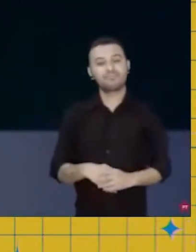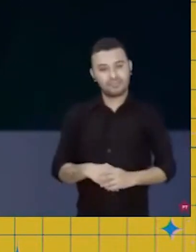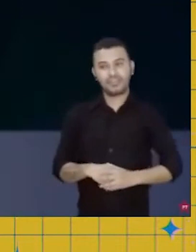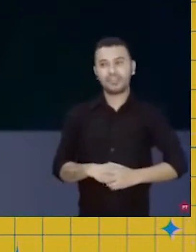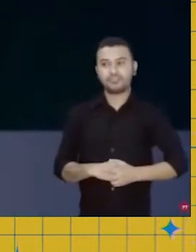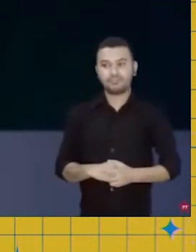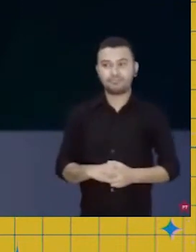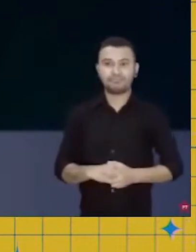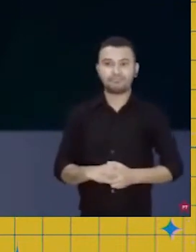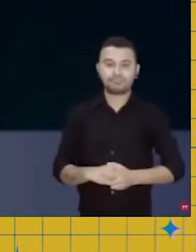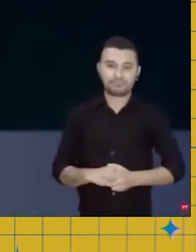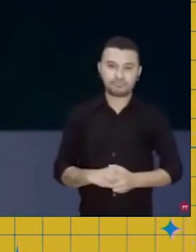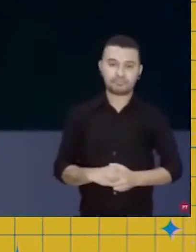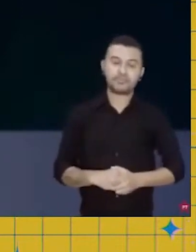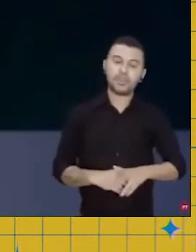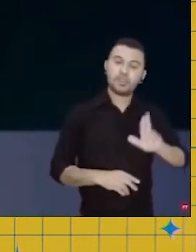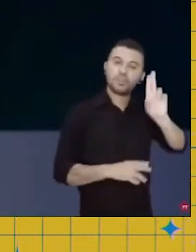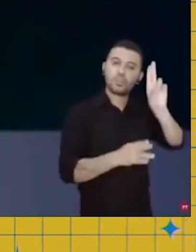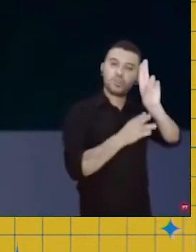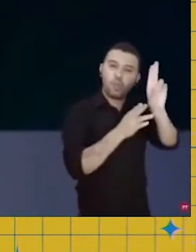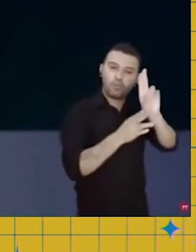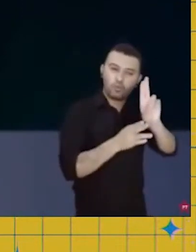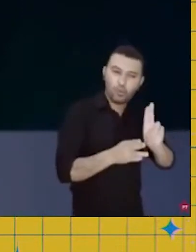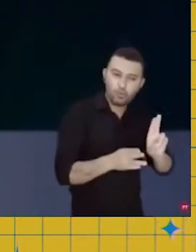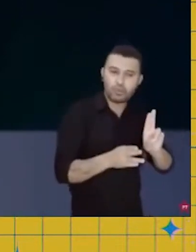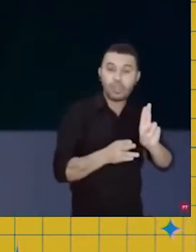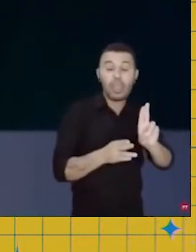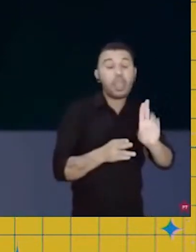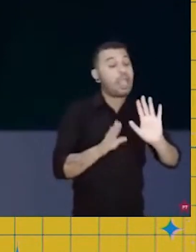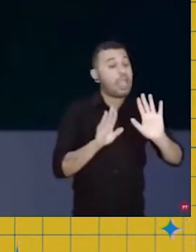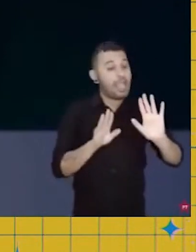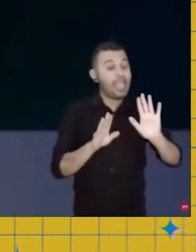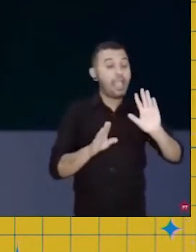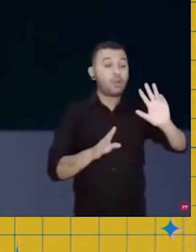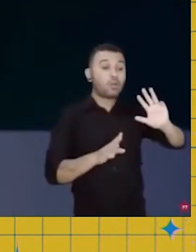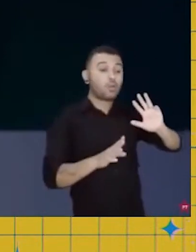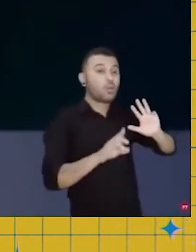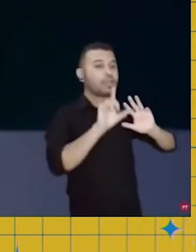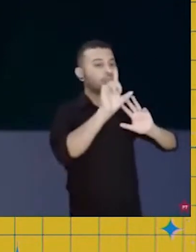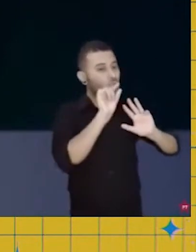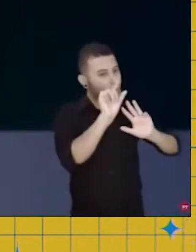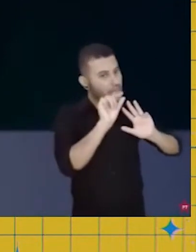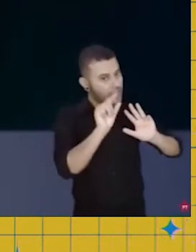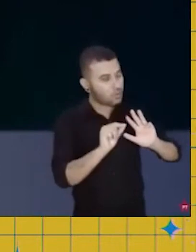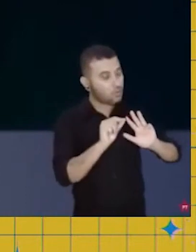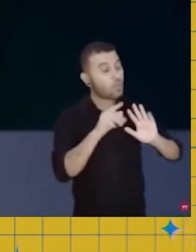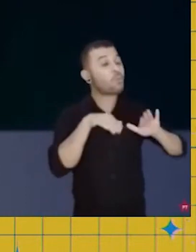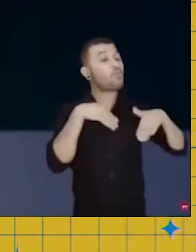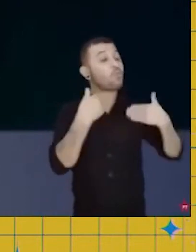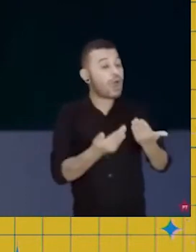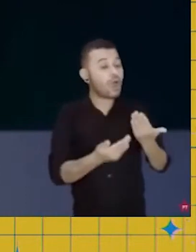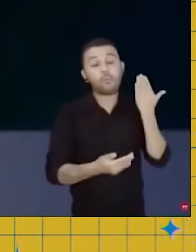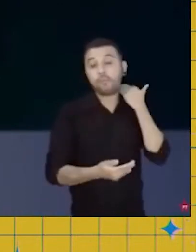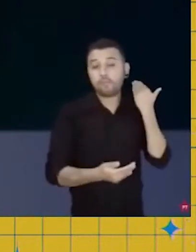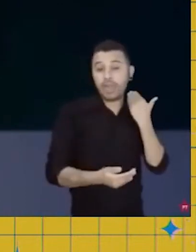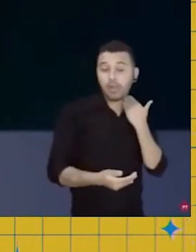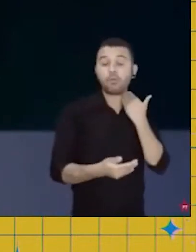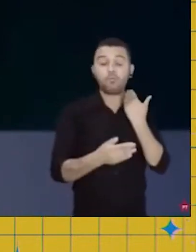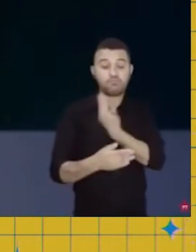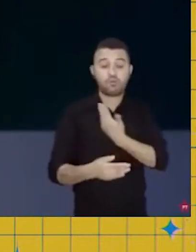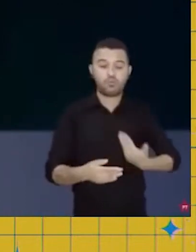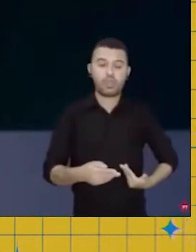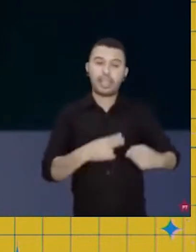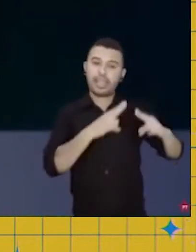os nomes estão sendo escolhidos pelo próprio presidente Lula dos bancos públicos caixa e Banco do Brasil